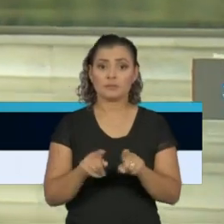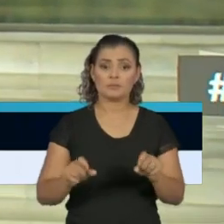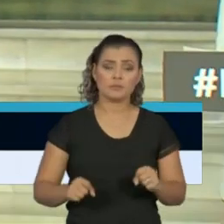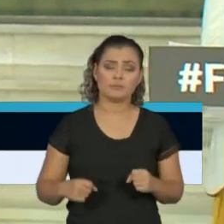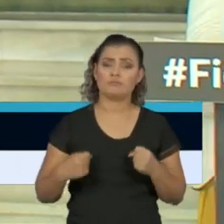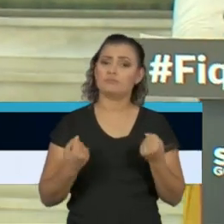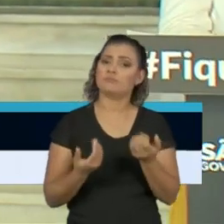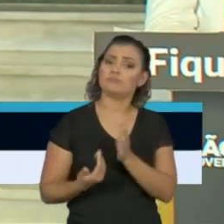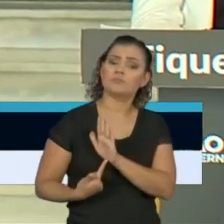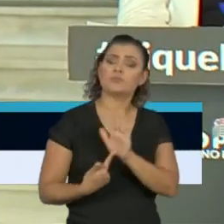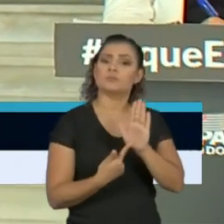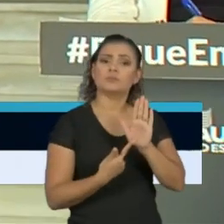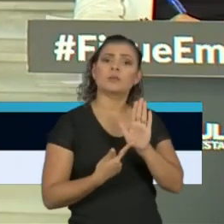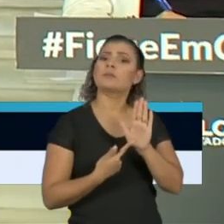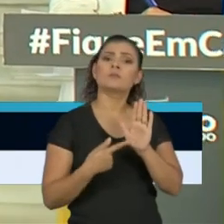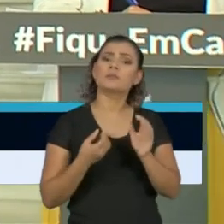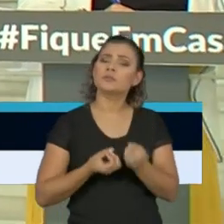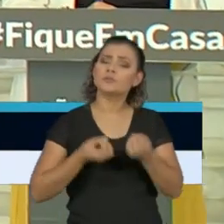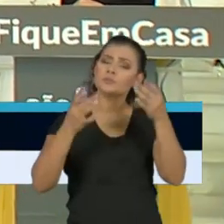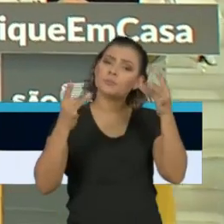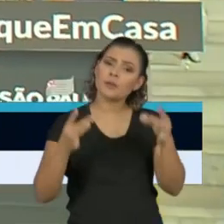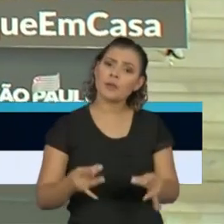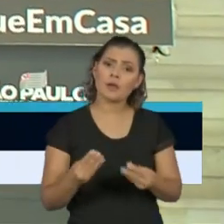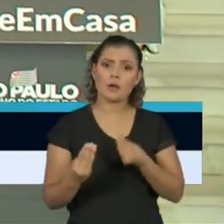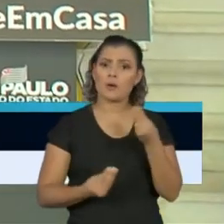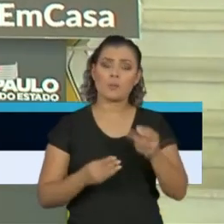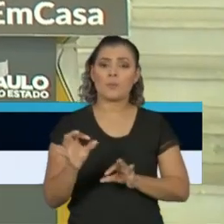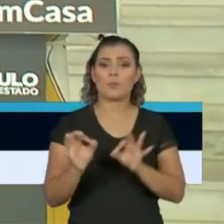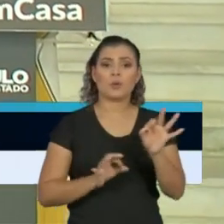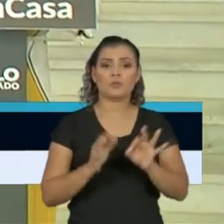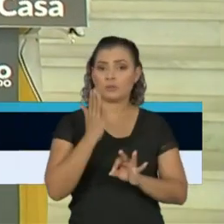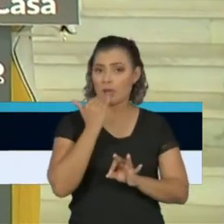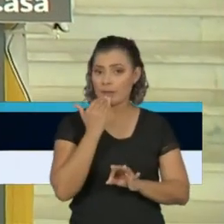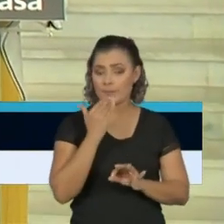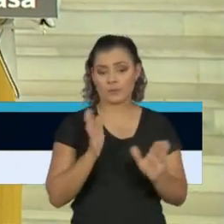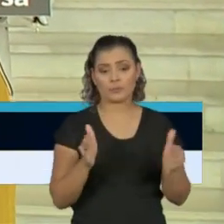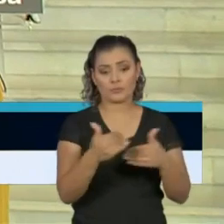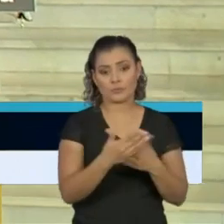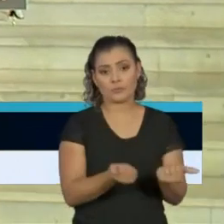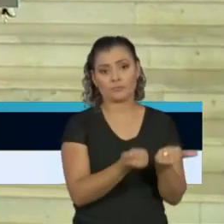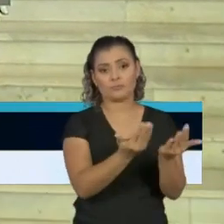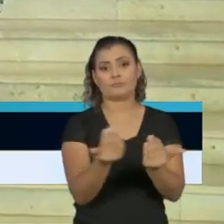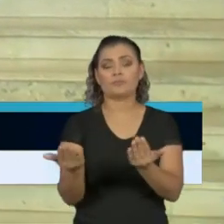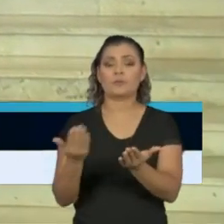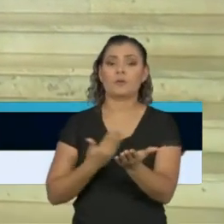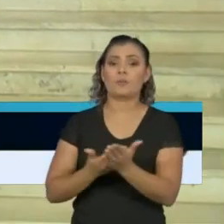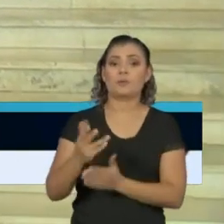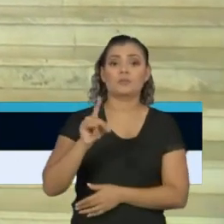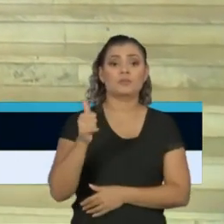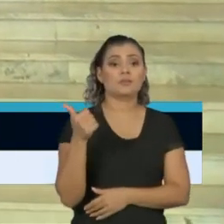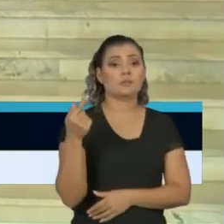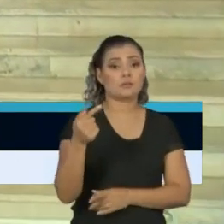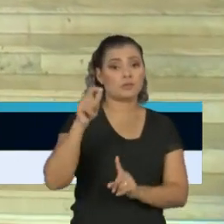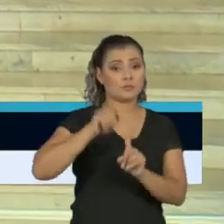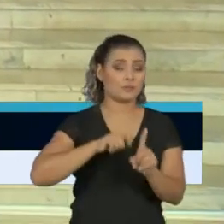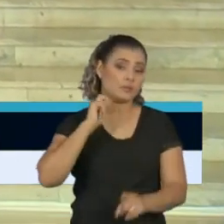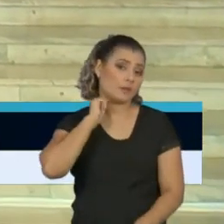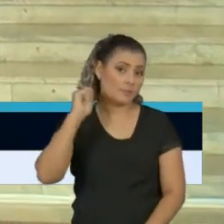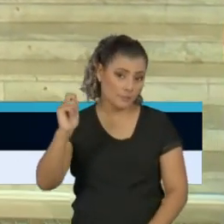expor mais detalhadamente o programa do Alimento Solidário, que, repito, a partir do próximo dia 17 de